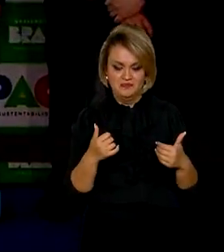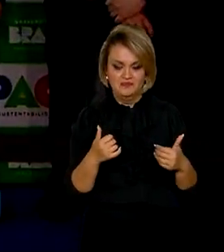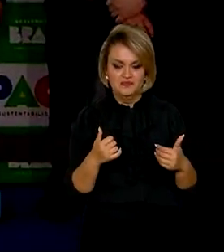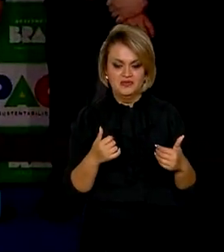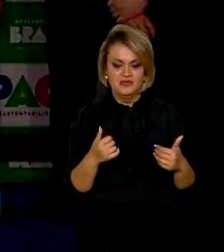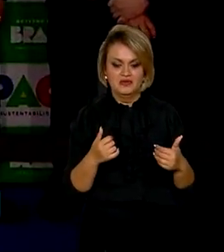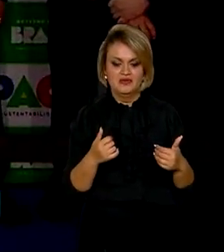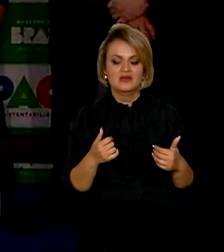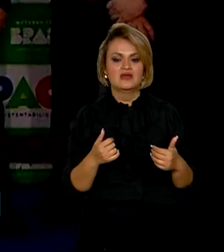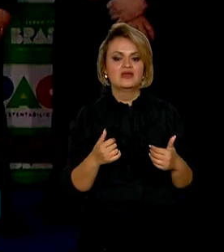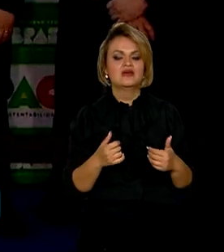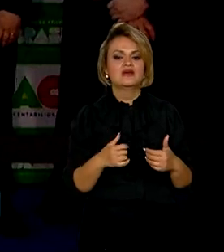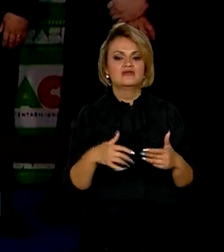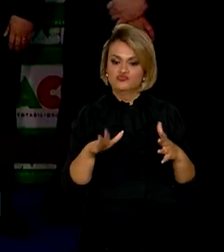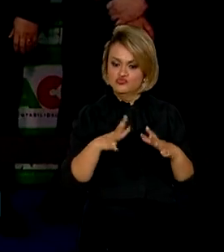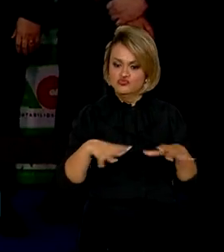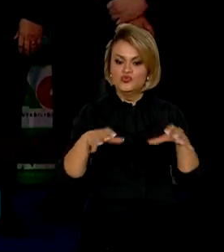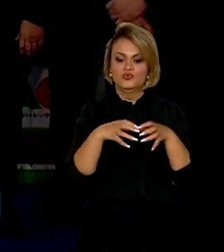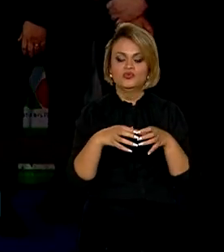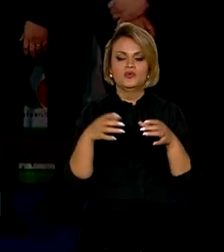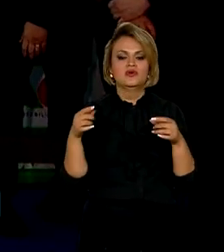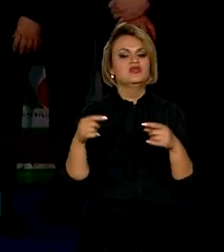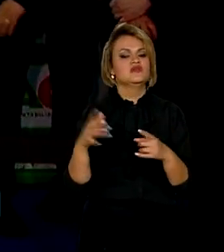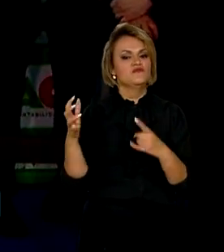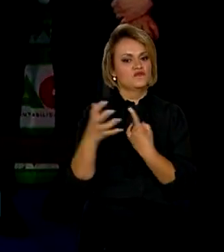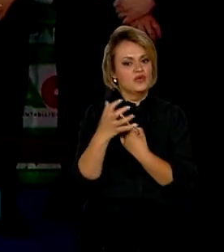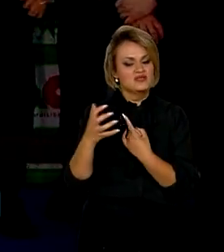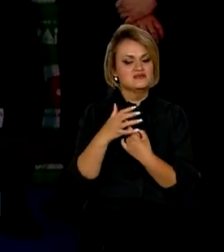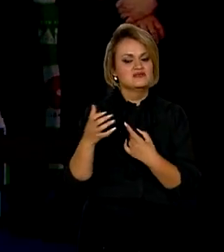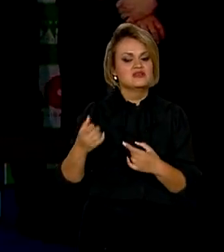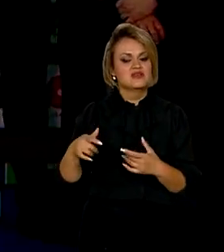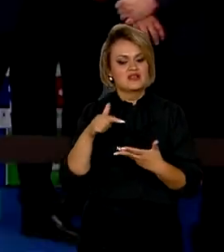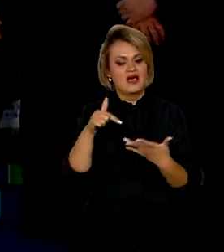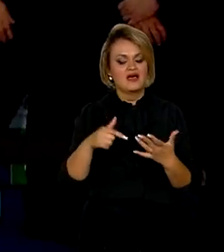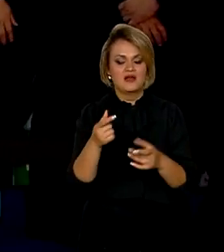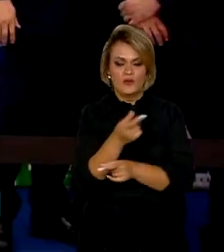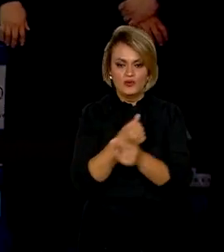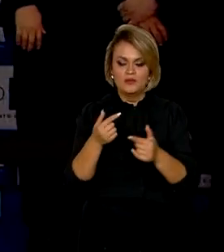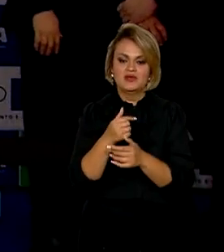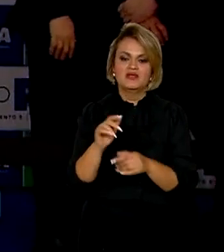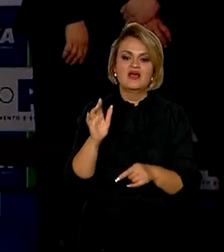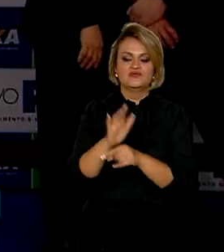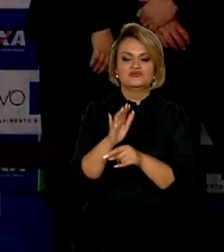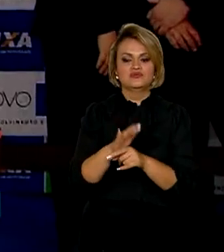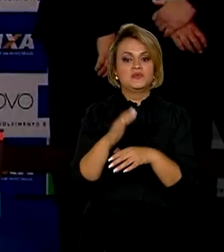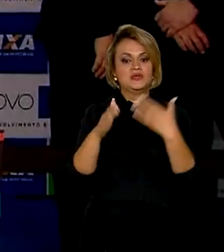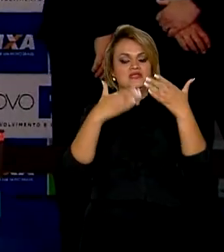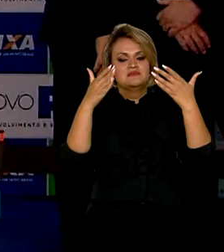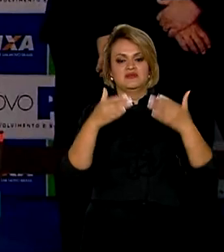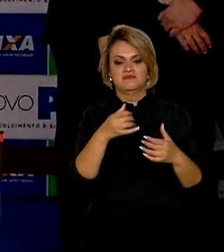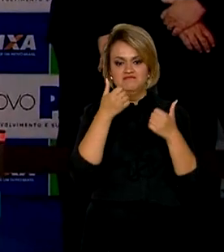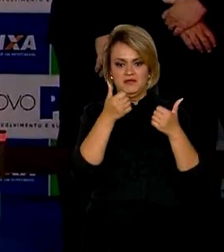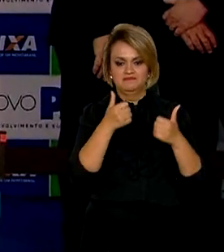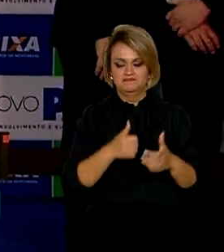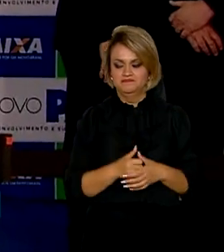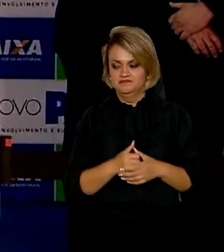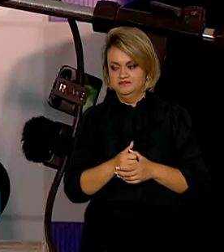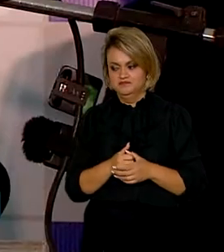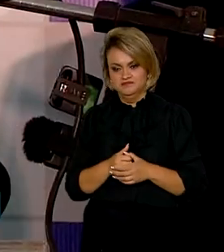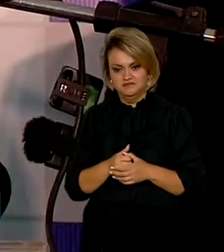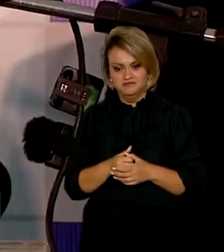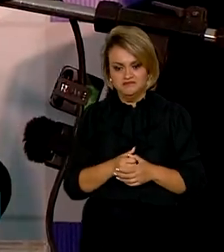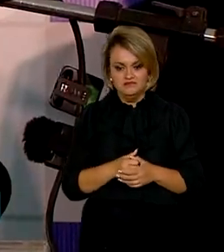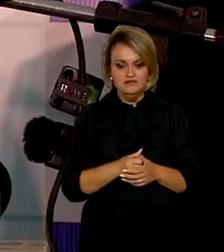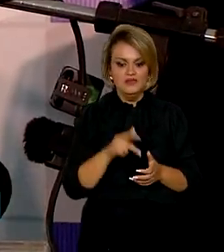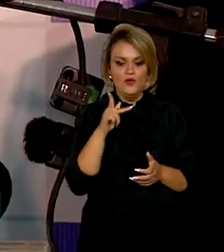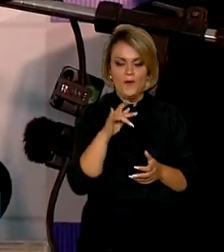Simone Tebet, no conjunto, se refletem nos números da economia e contribuem para um crescimento com sustentabilidade. O